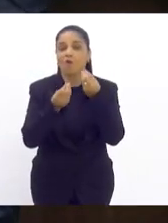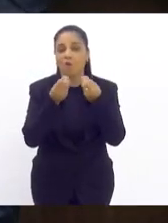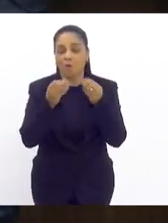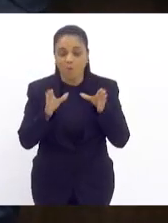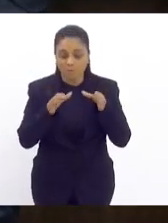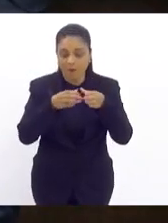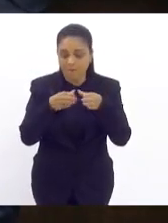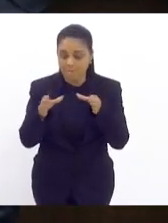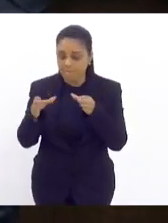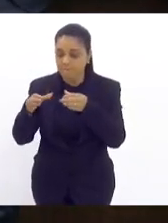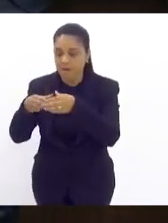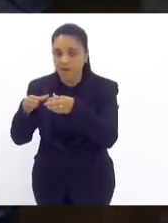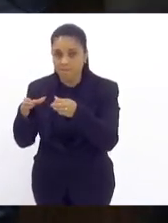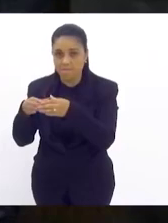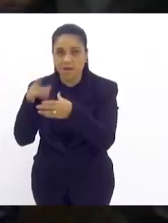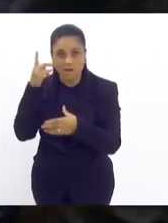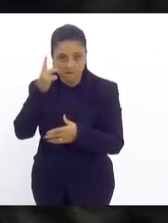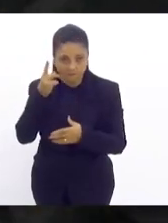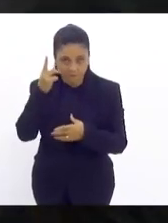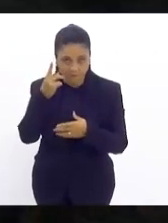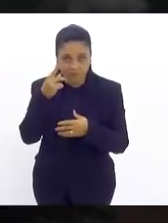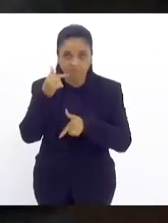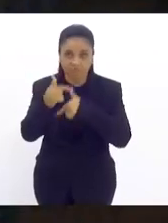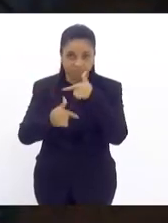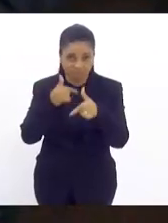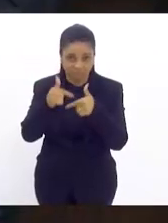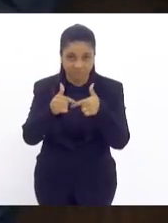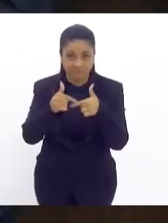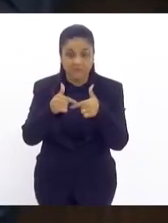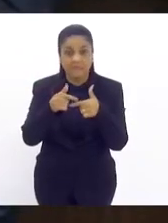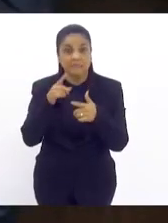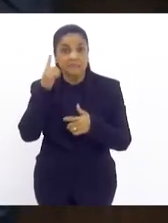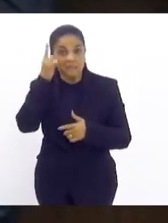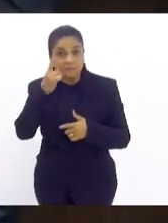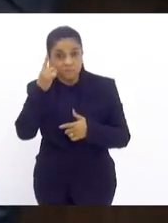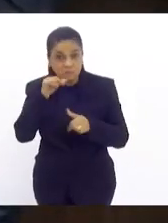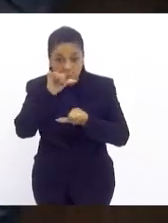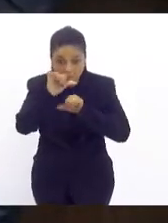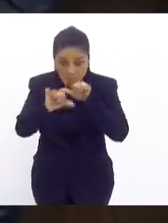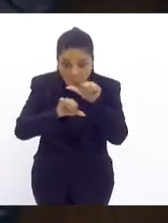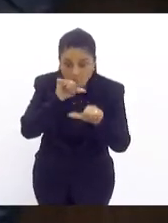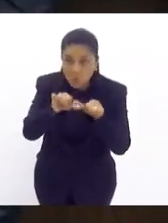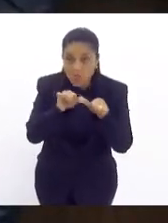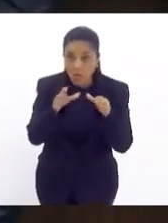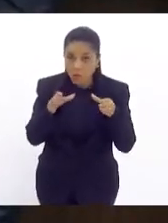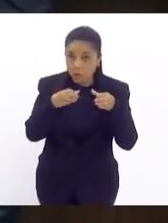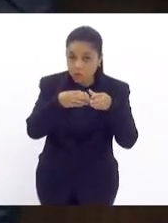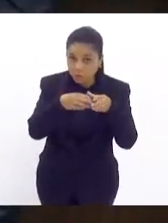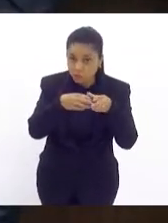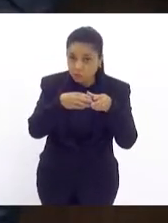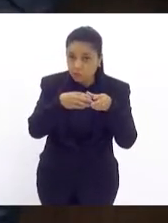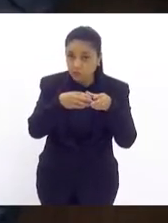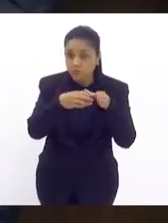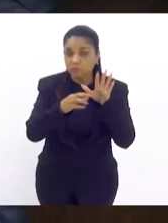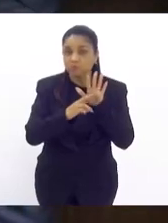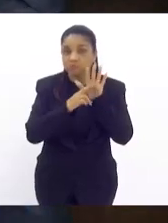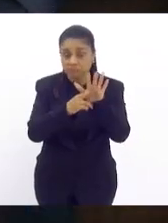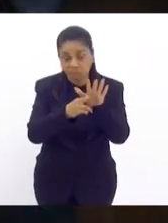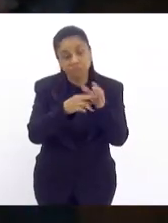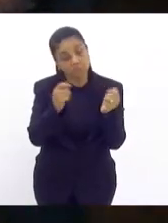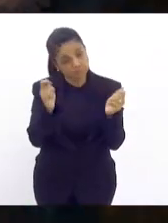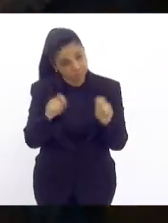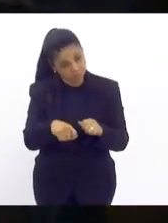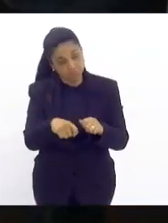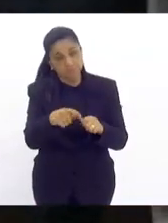frentes parlamentares Então se algum Deputado quiser mudar o funcionamento da frente é legítimo que ele faça essa proposta